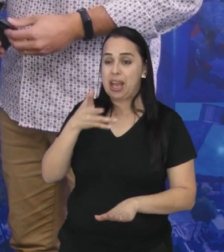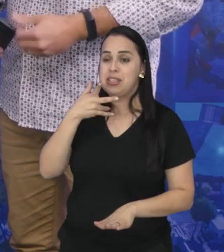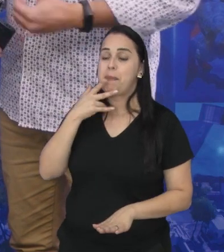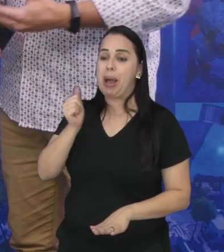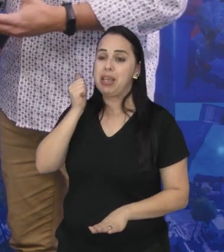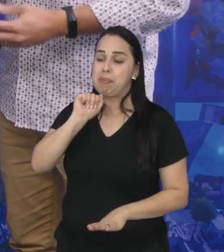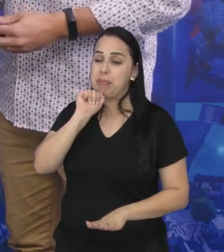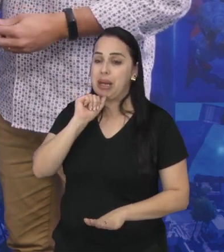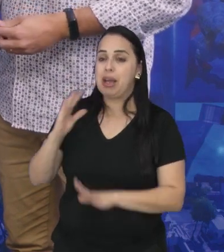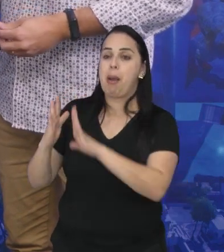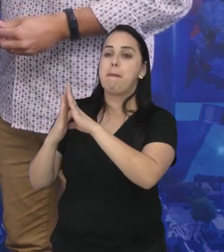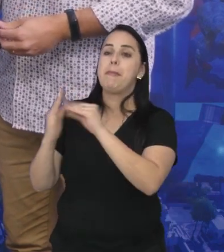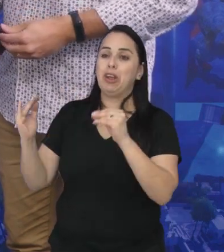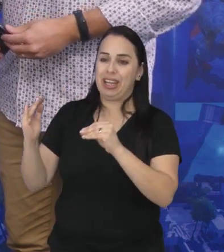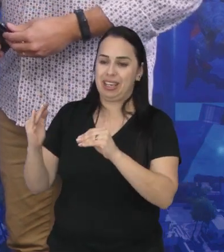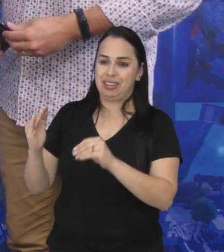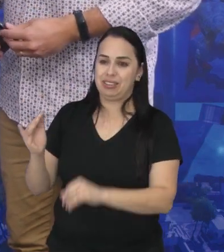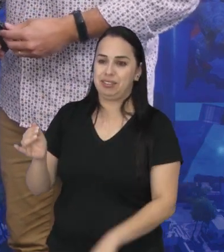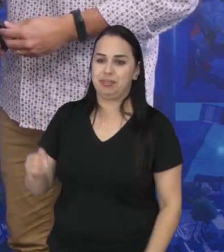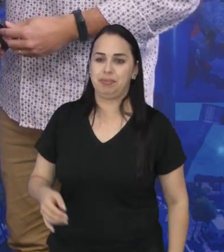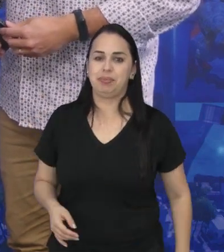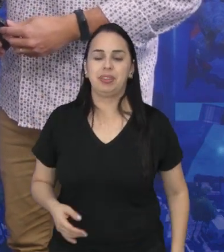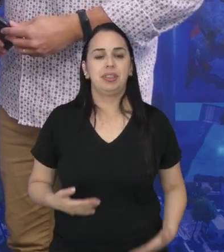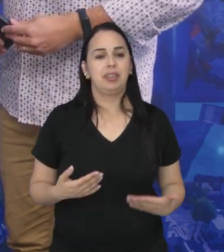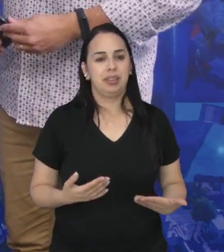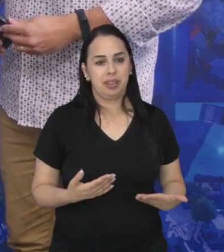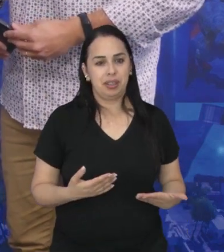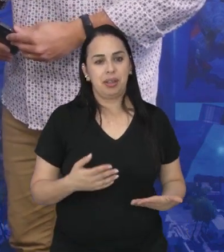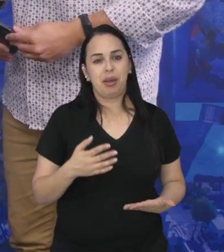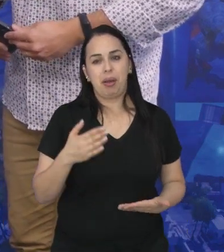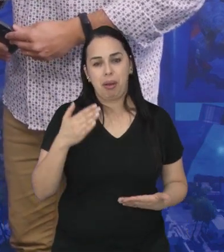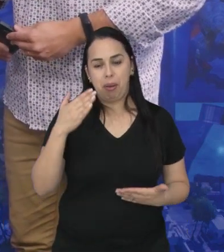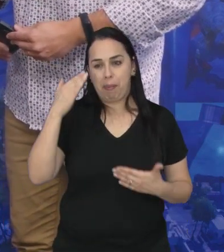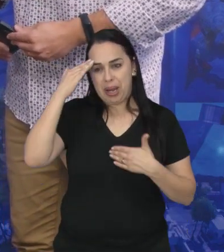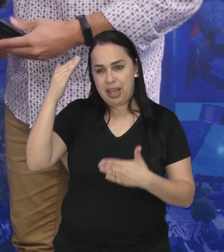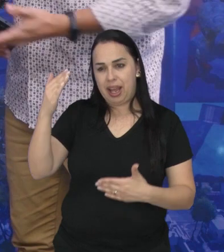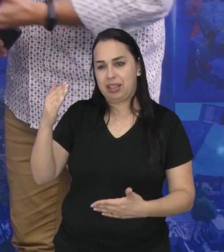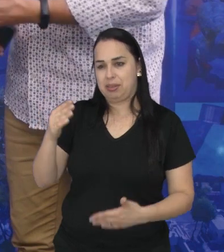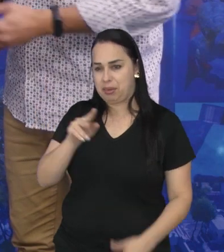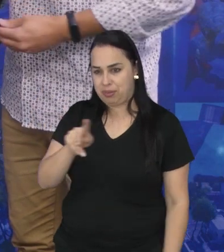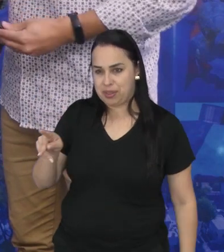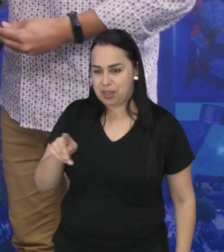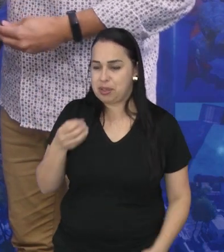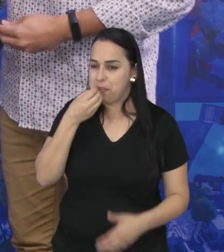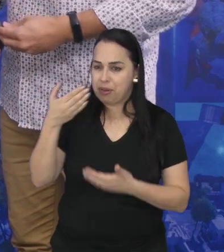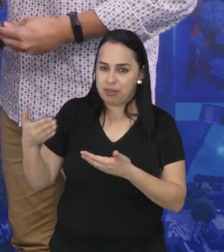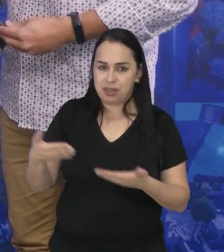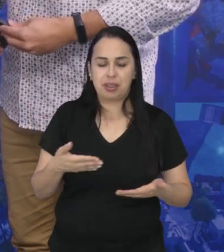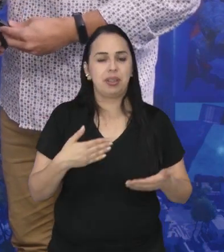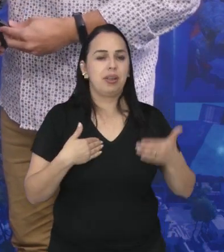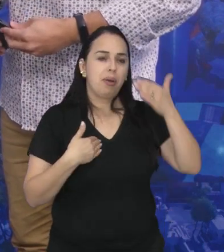vão dar o exemplo. Dar o exemplo, dar a referência. Professora, muito obrigado pela conversa, seja sempre